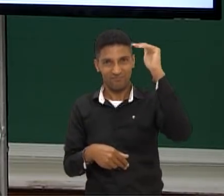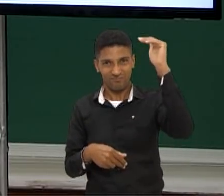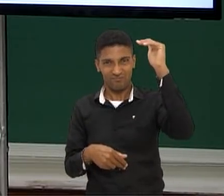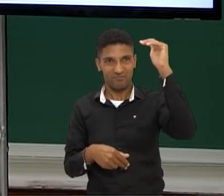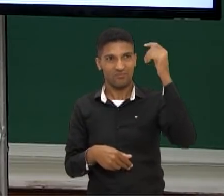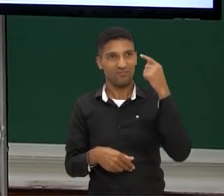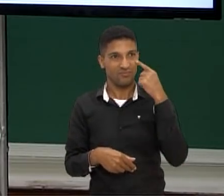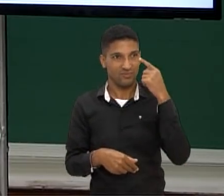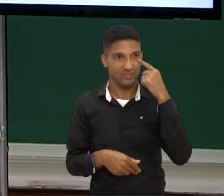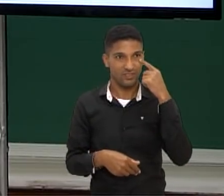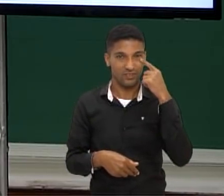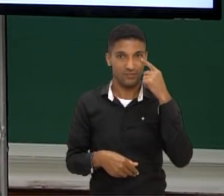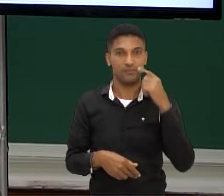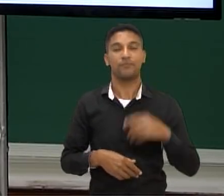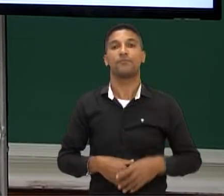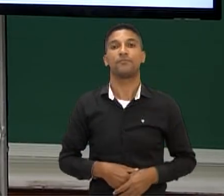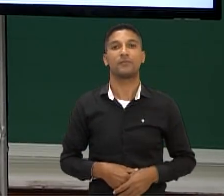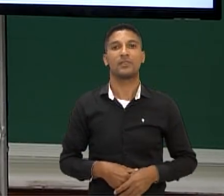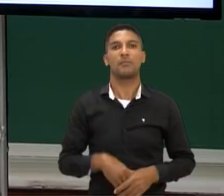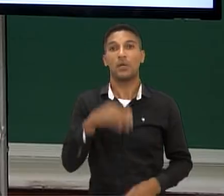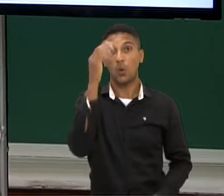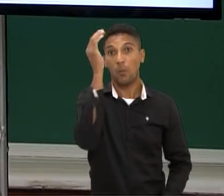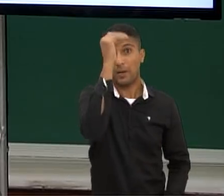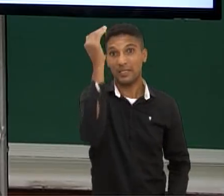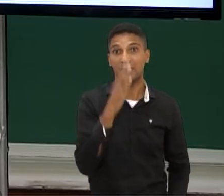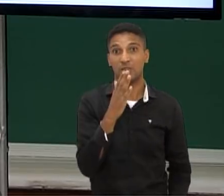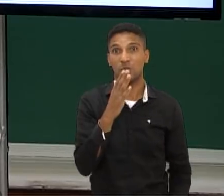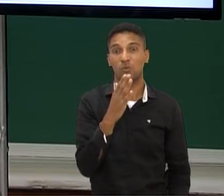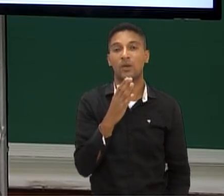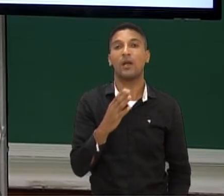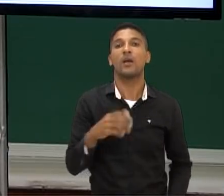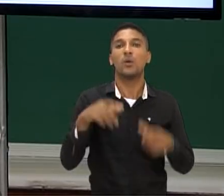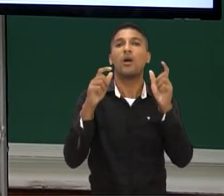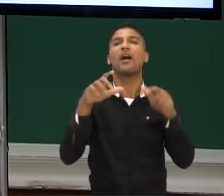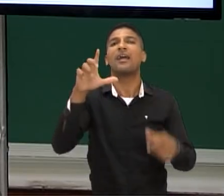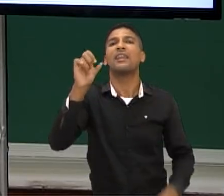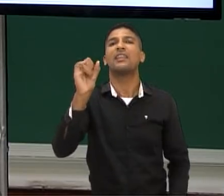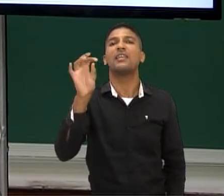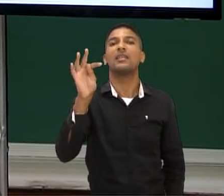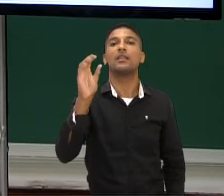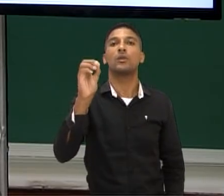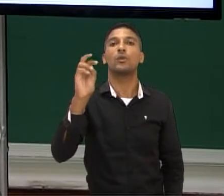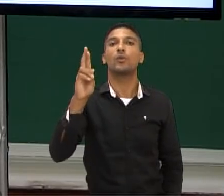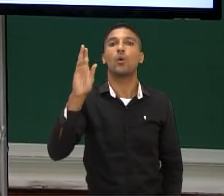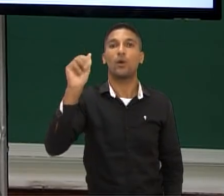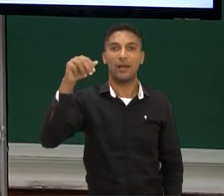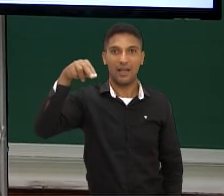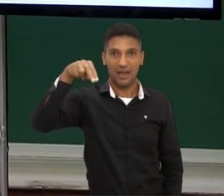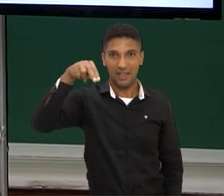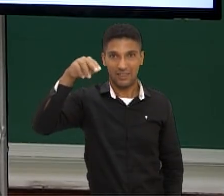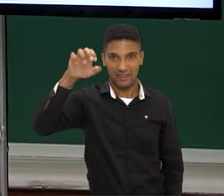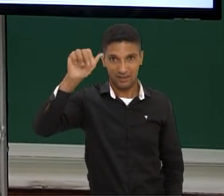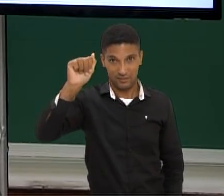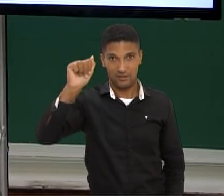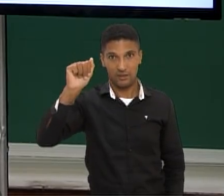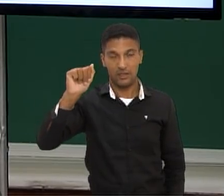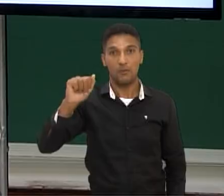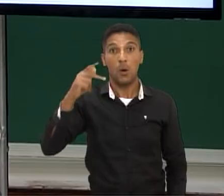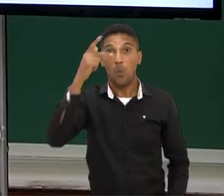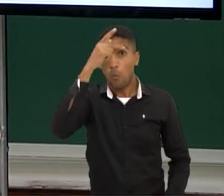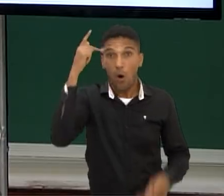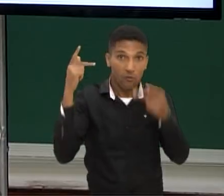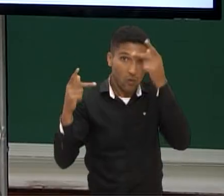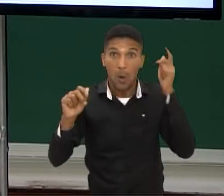toda a faixa litorânea do Brasil. Isso eu já tinha comentado lá com vocês, que a maior concentração